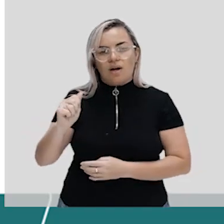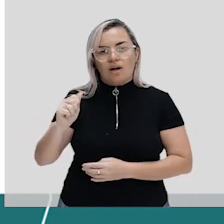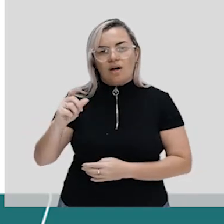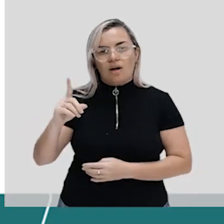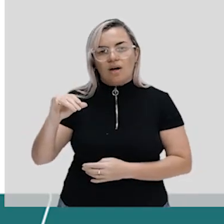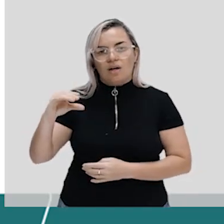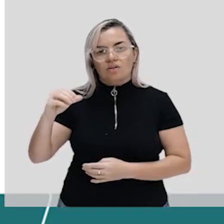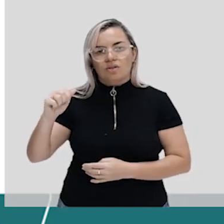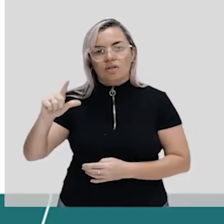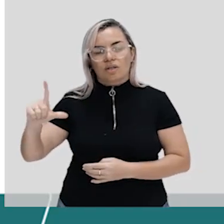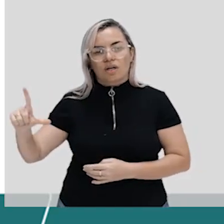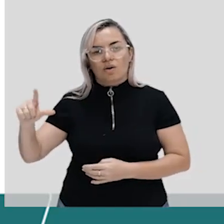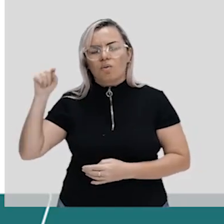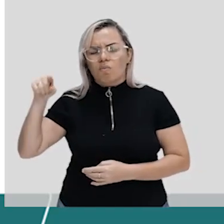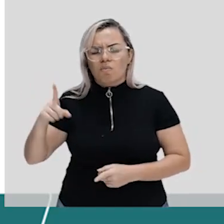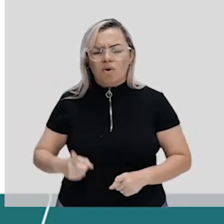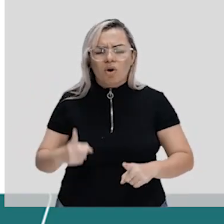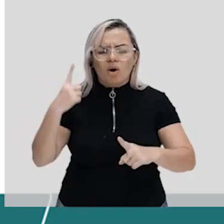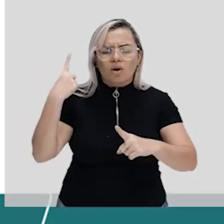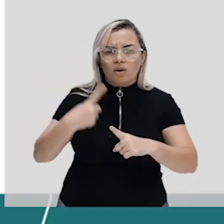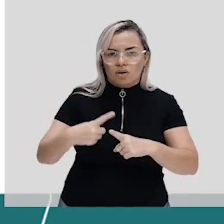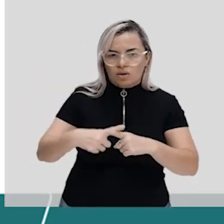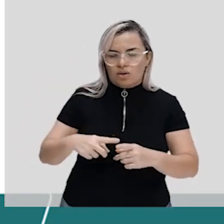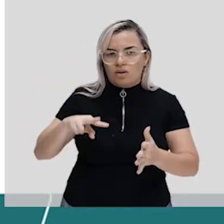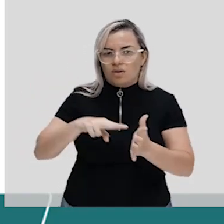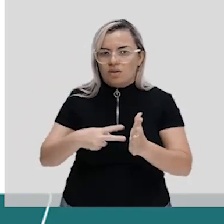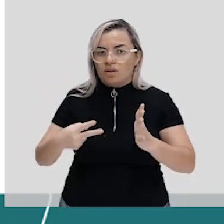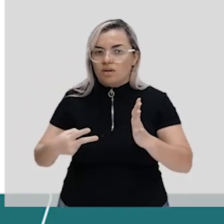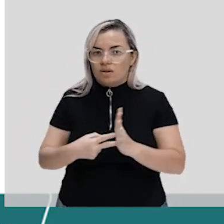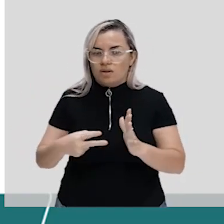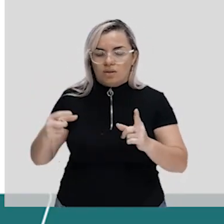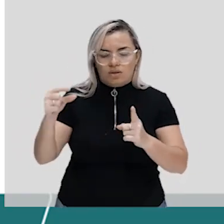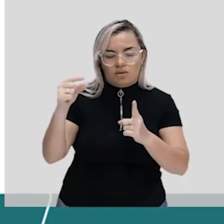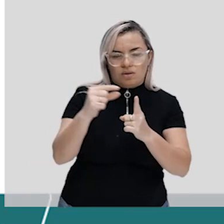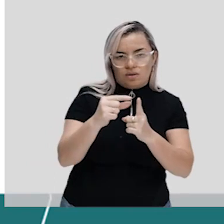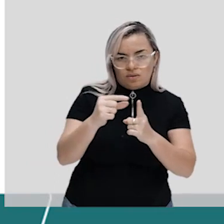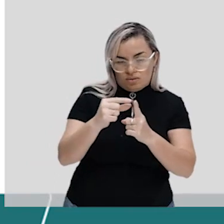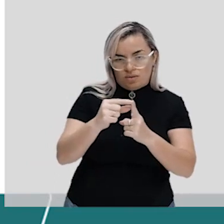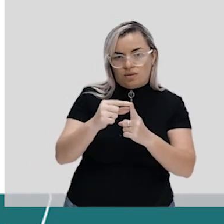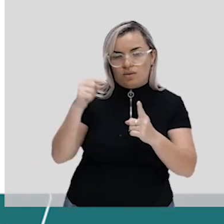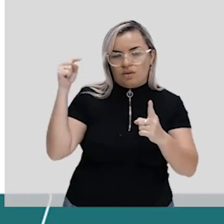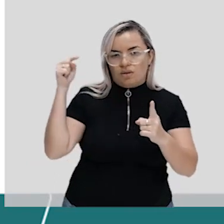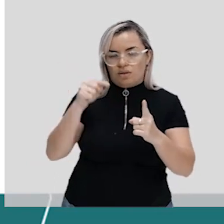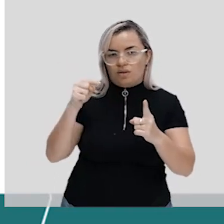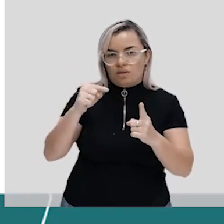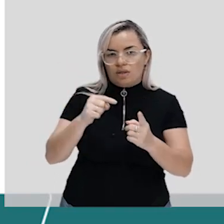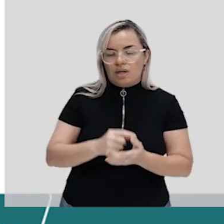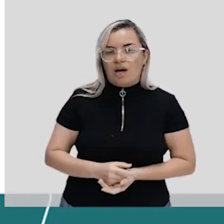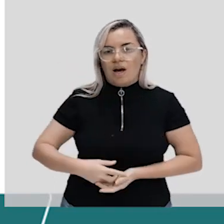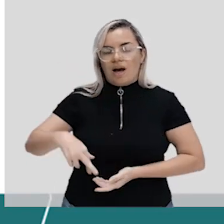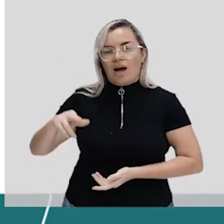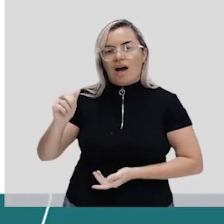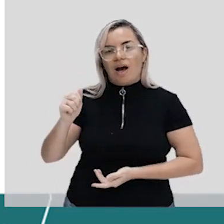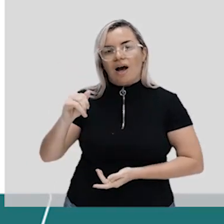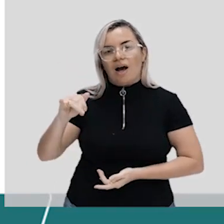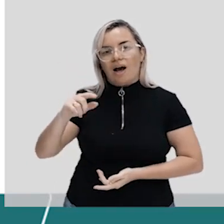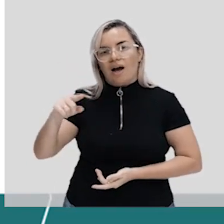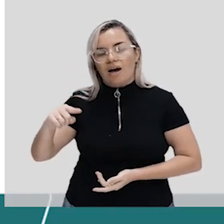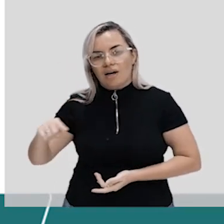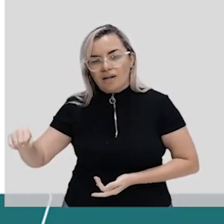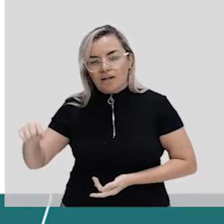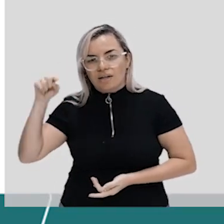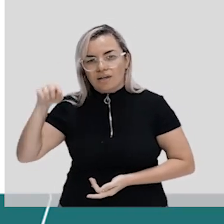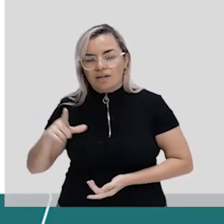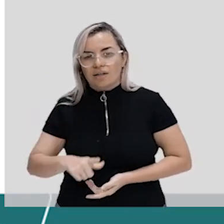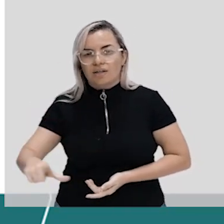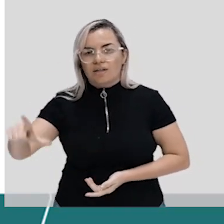é radical? Nesse sentido aí da palavra, radical significa raiz. A filosofia